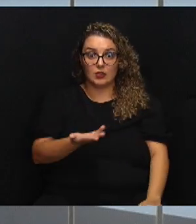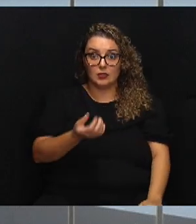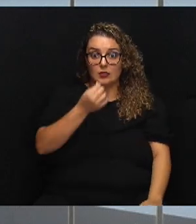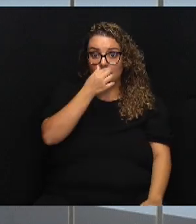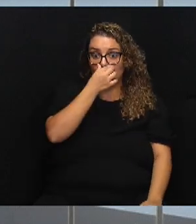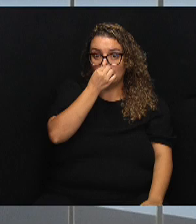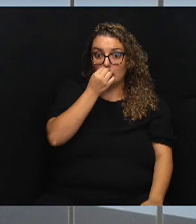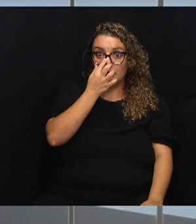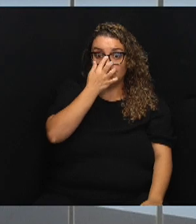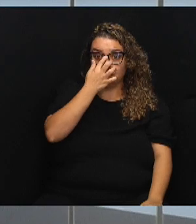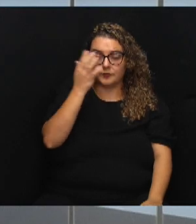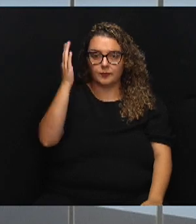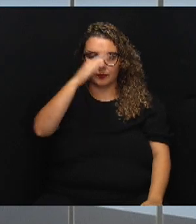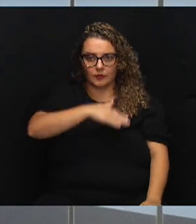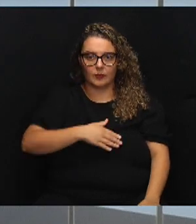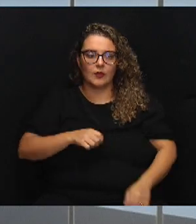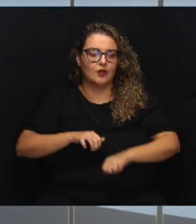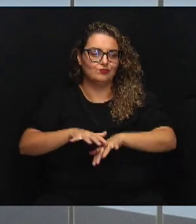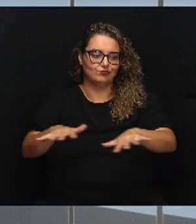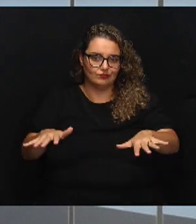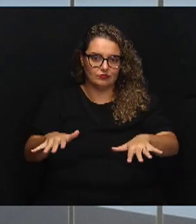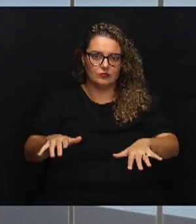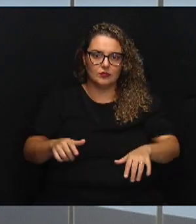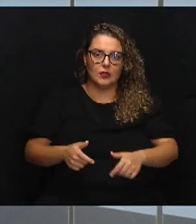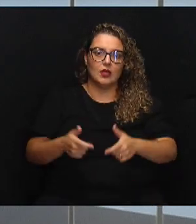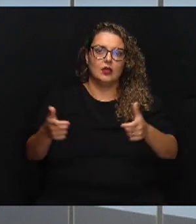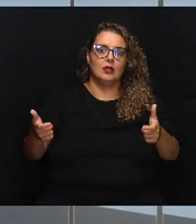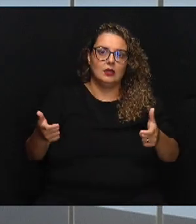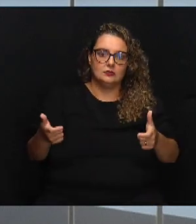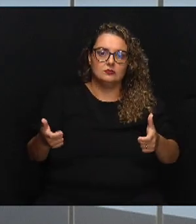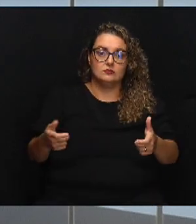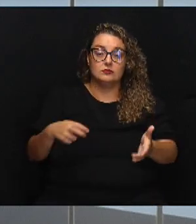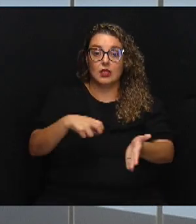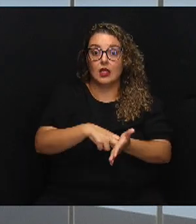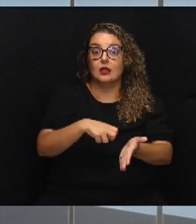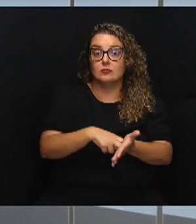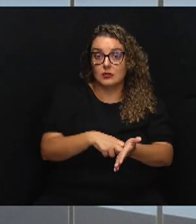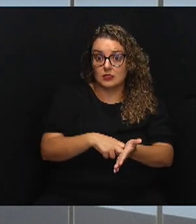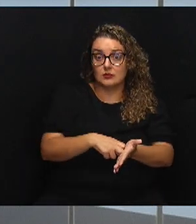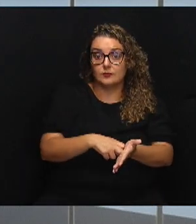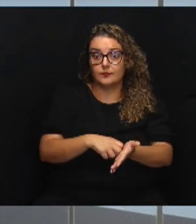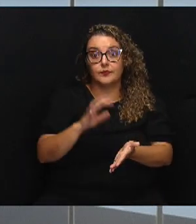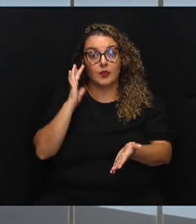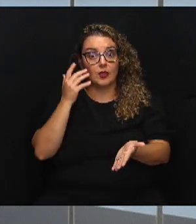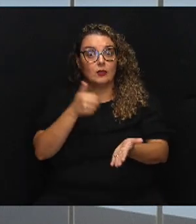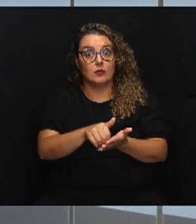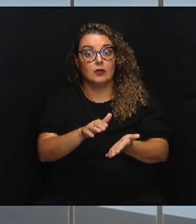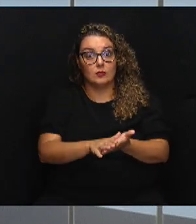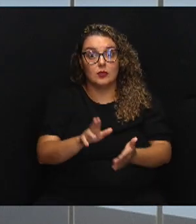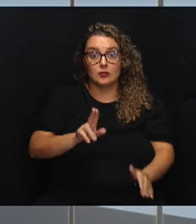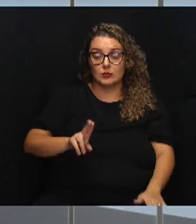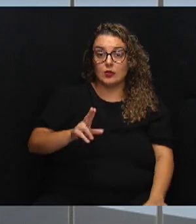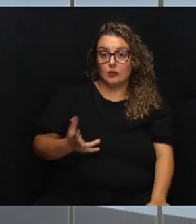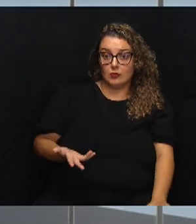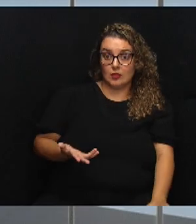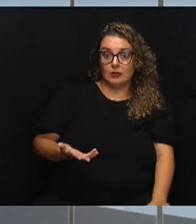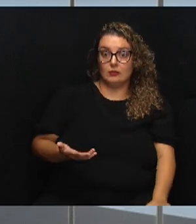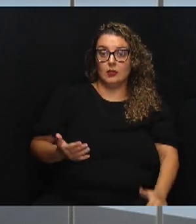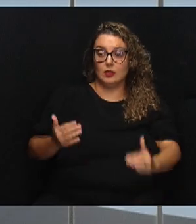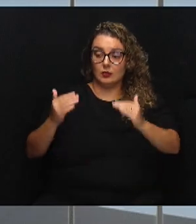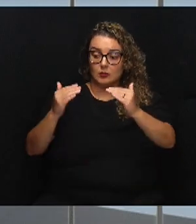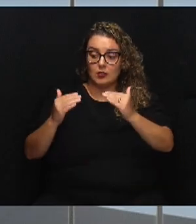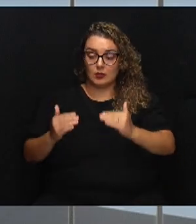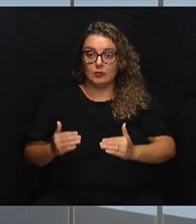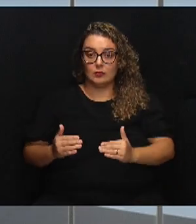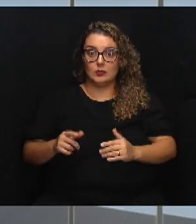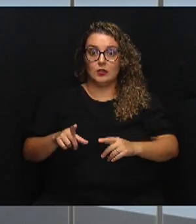maus tratos é muito ampla a questão dos maus tratos, e a pena, eu acho que a multa ela deveria ser aplicada, ela deveria ter níveis para ser